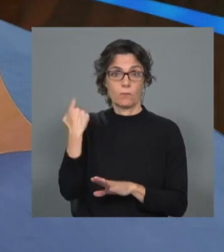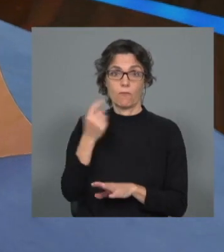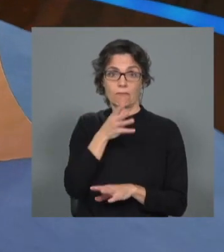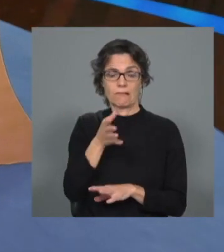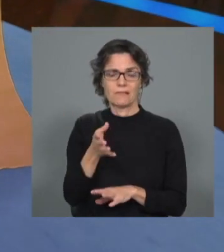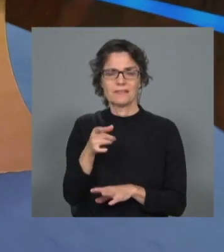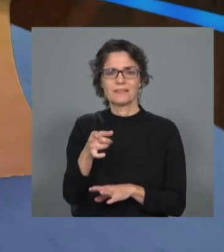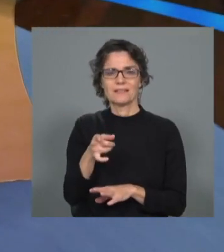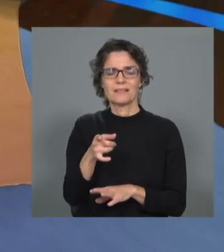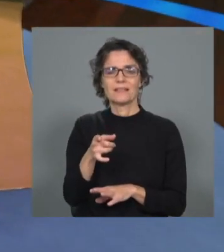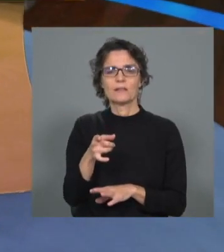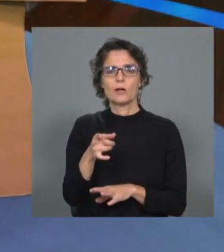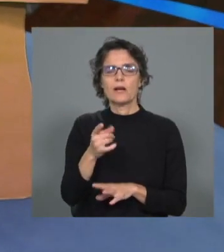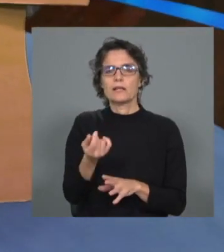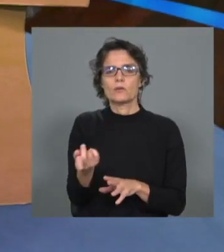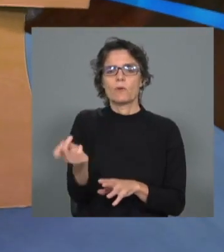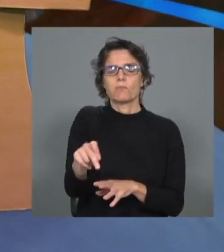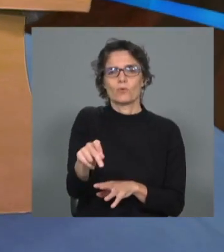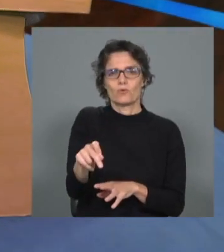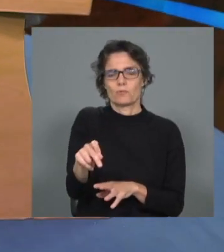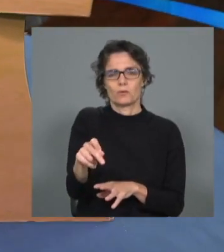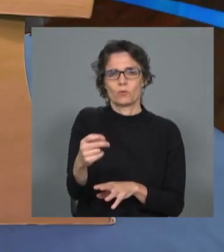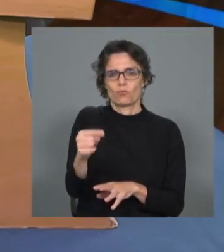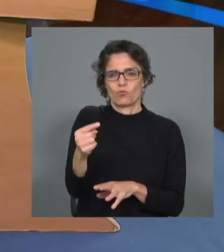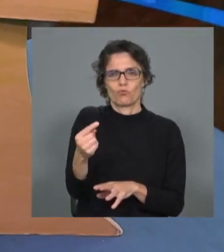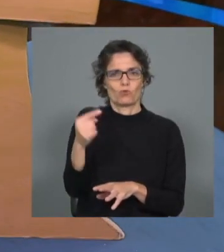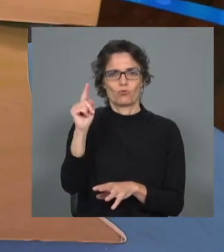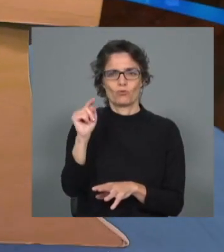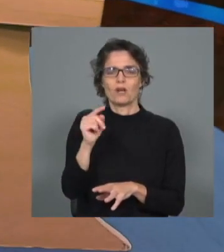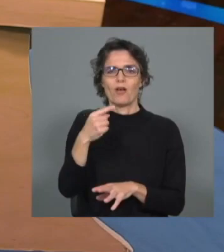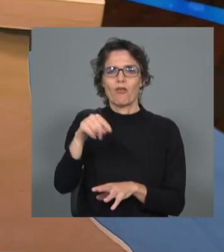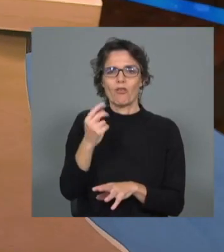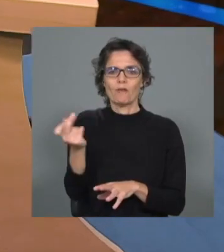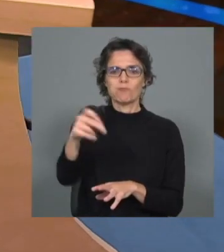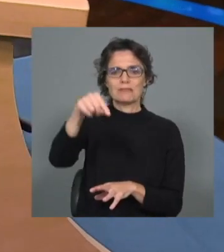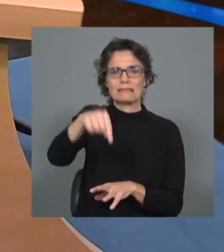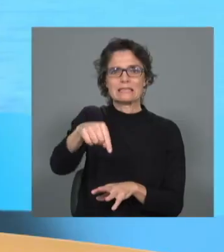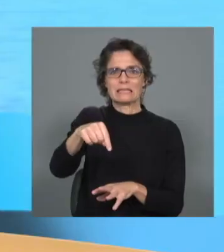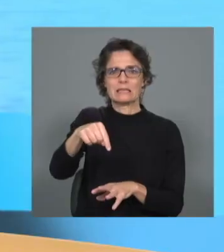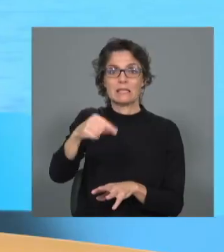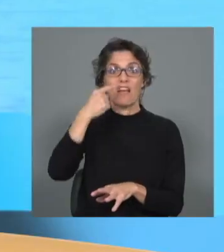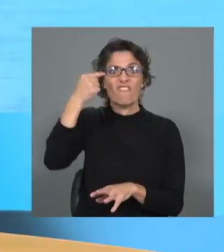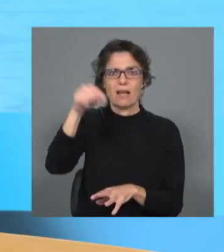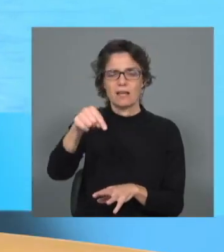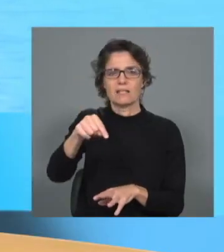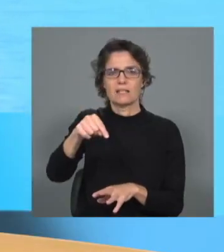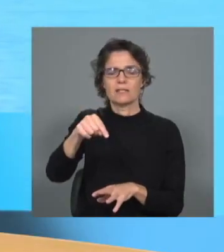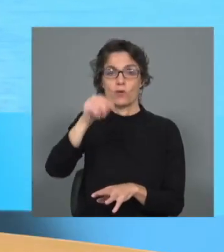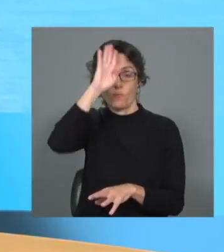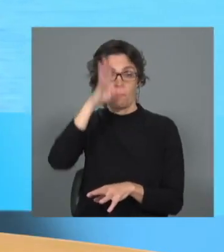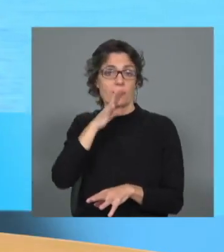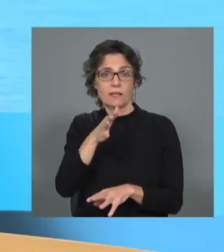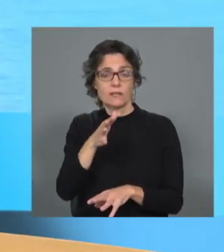não é um episódio isolado, não pode ser visto dessa maneira. Na verdade, ele até nos remete para